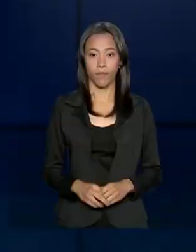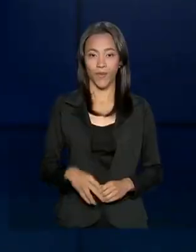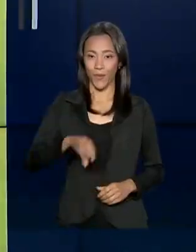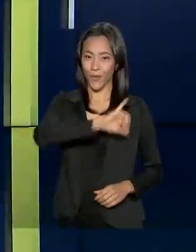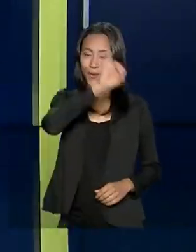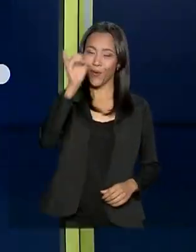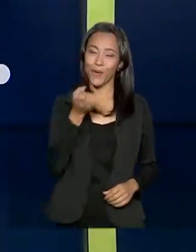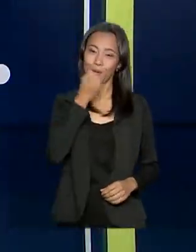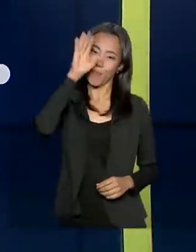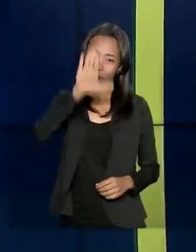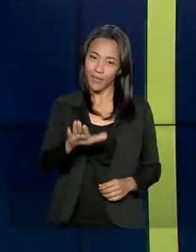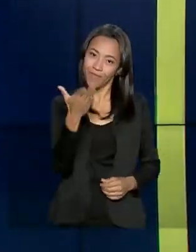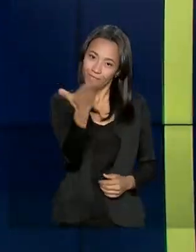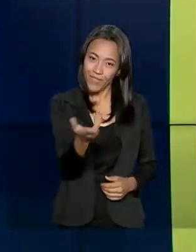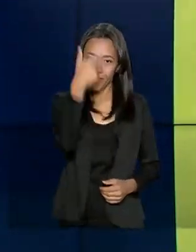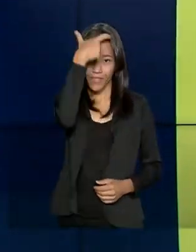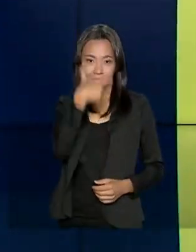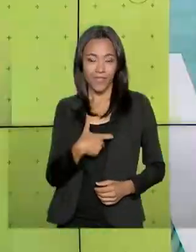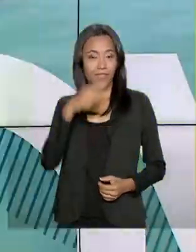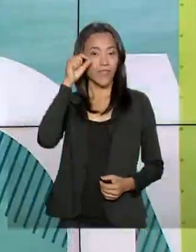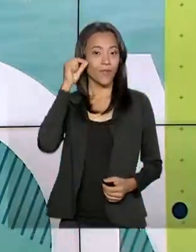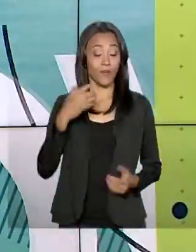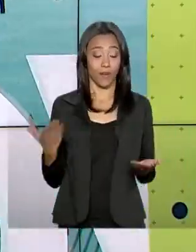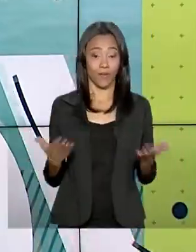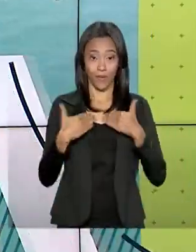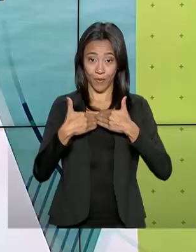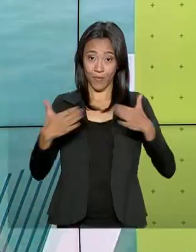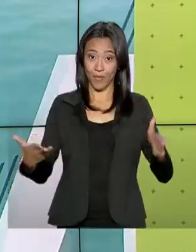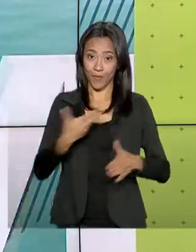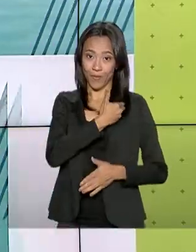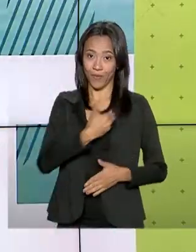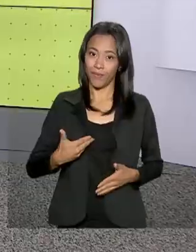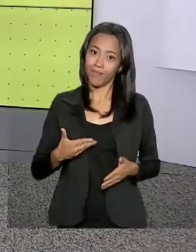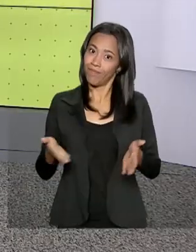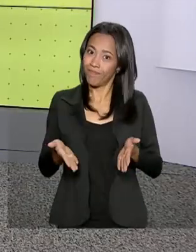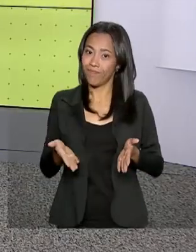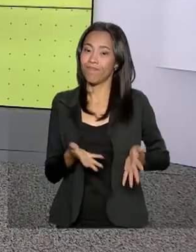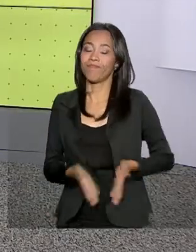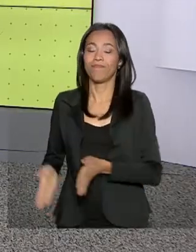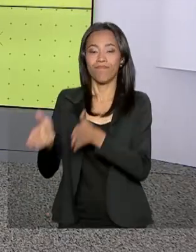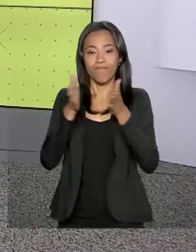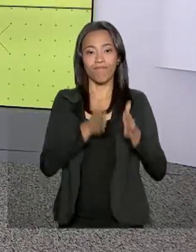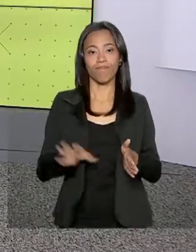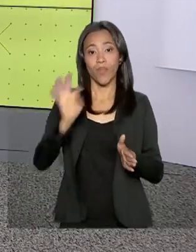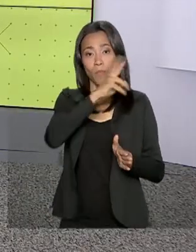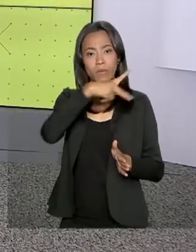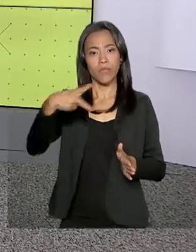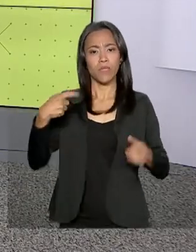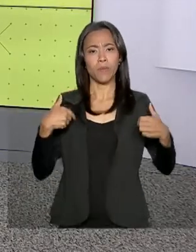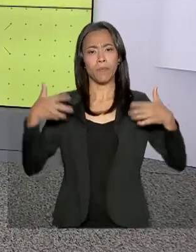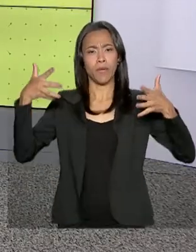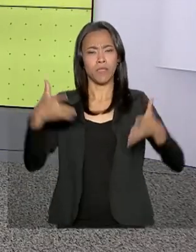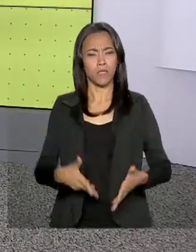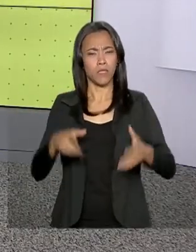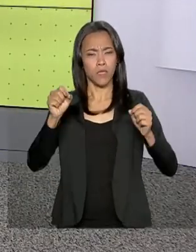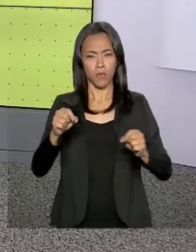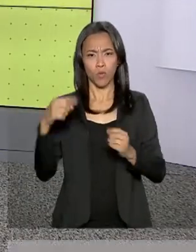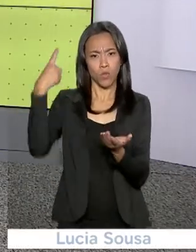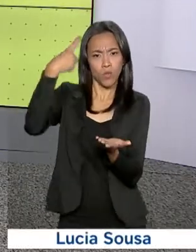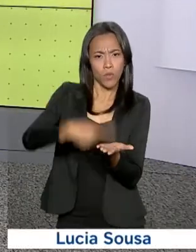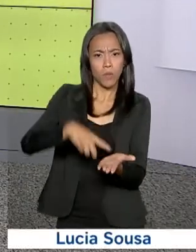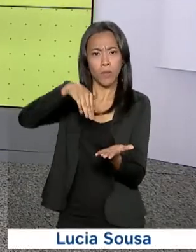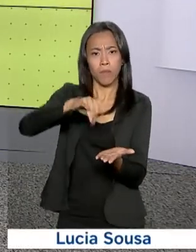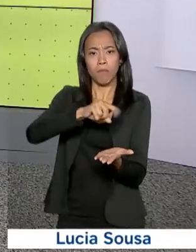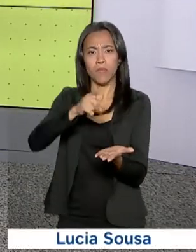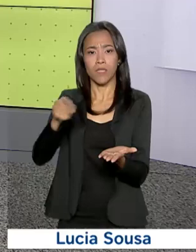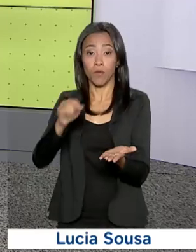Olá, boa tarde para você. Eu sou Roberto Camargo e está no ar o Governo Agora. O Brasil participa das missões de paz da ONU